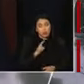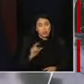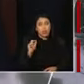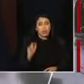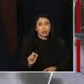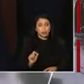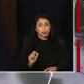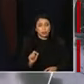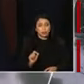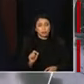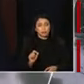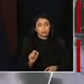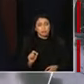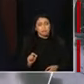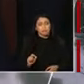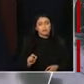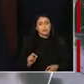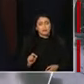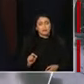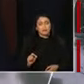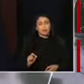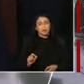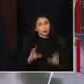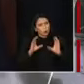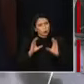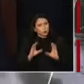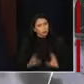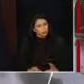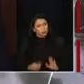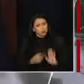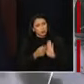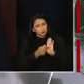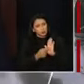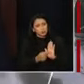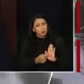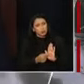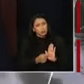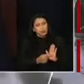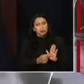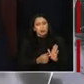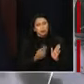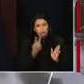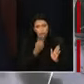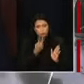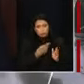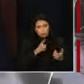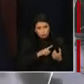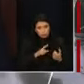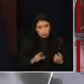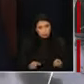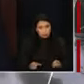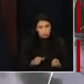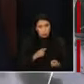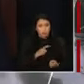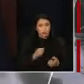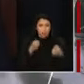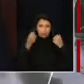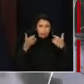incide na conduta descrita em ambos os artigos. Entretanto, a